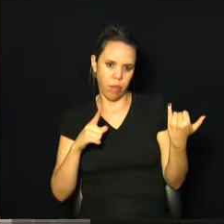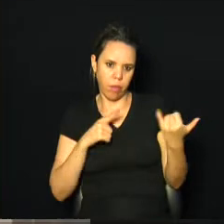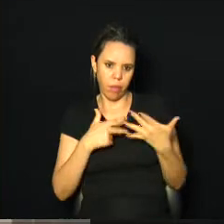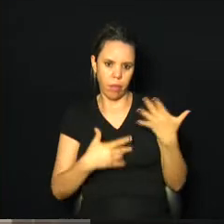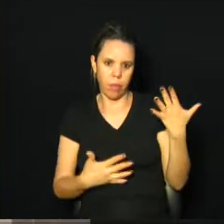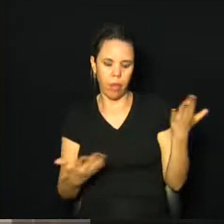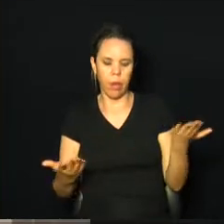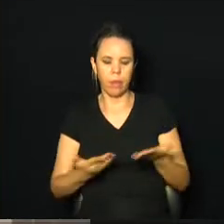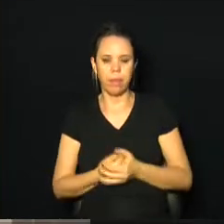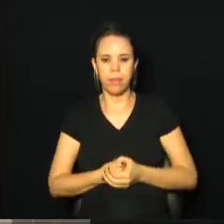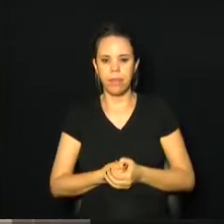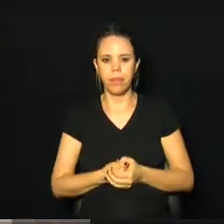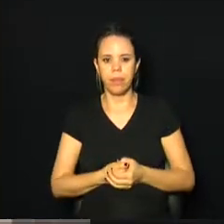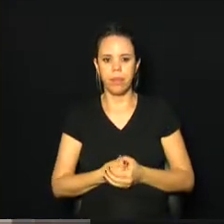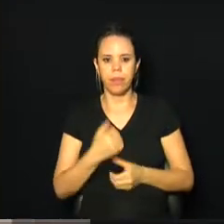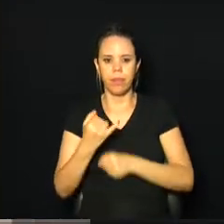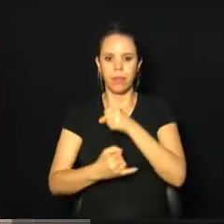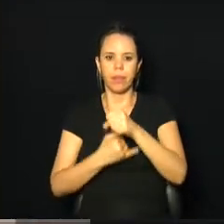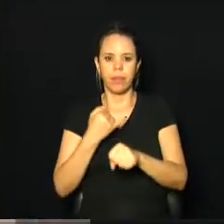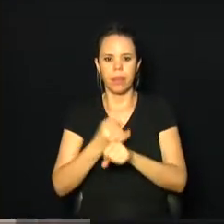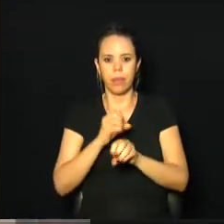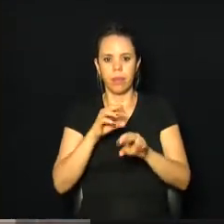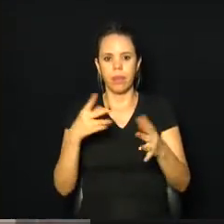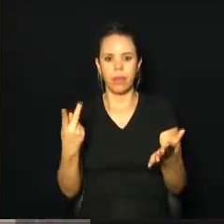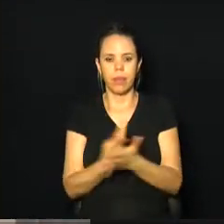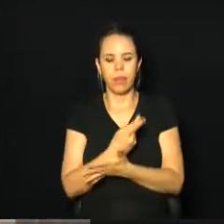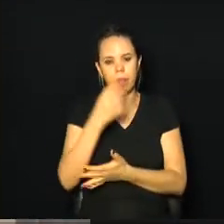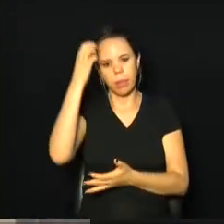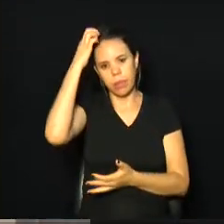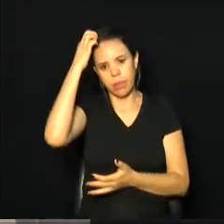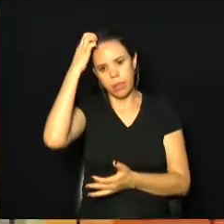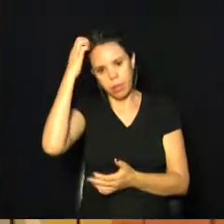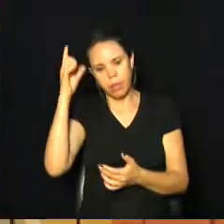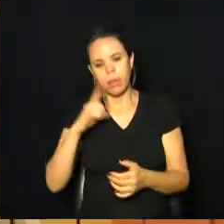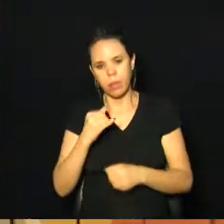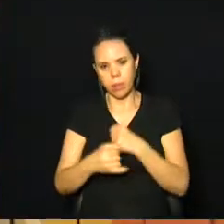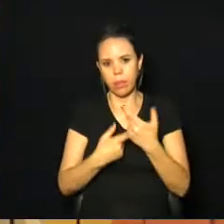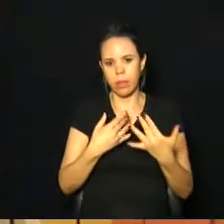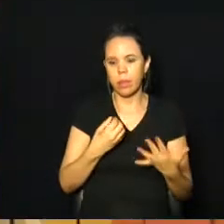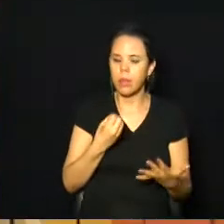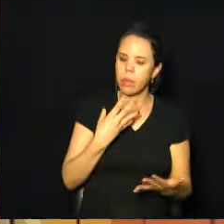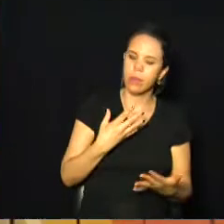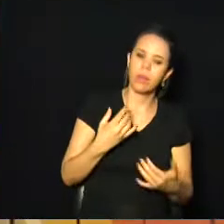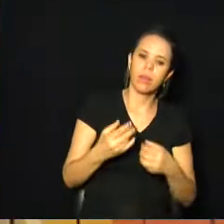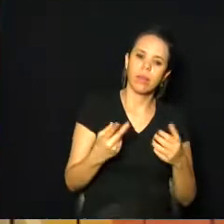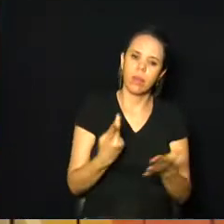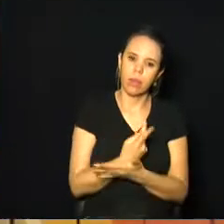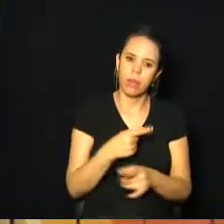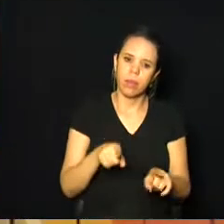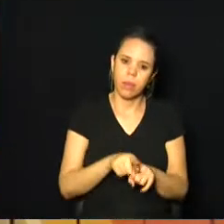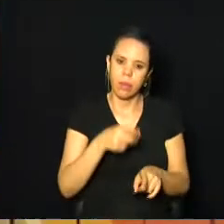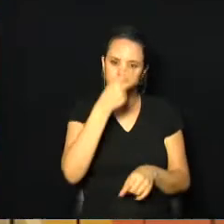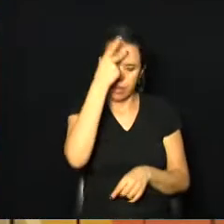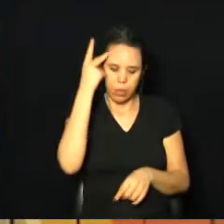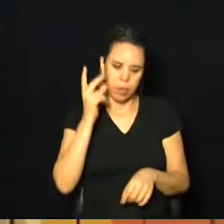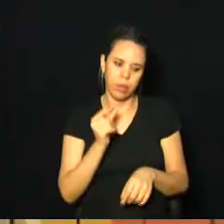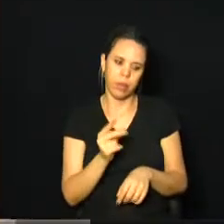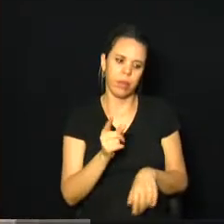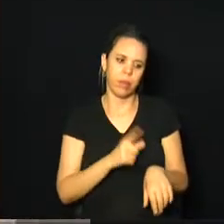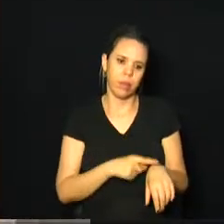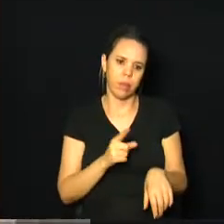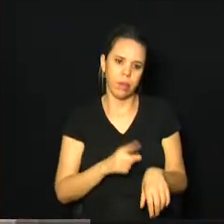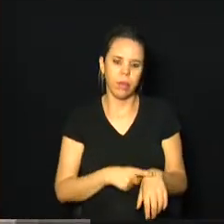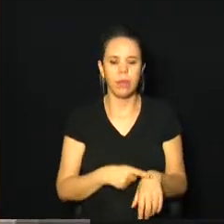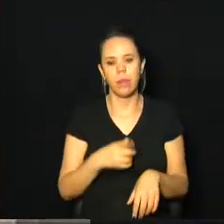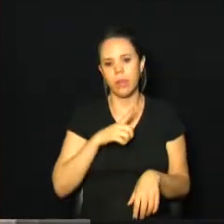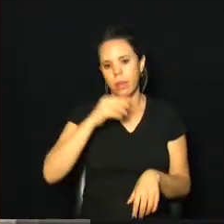coisas hoje, internet ensinando coisa errada. A internet tem coisas boas, mas tem coisas erradas também, e os caras ficam o tempo inteiro. Eu tenho